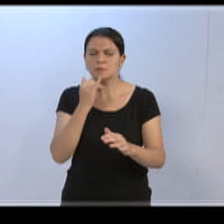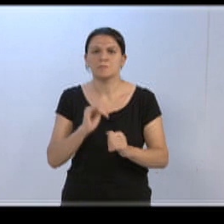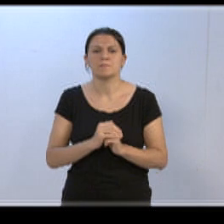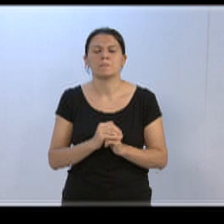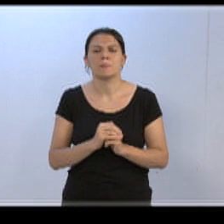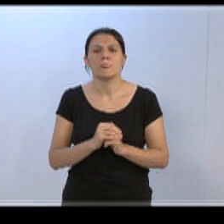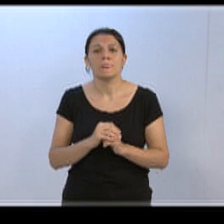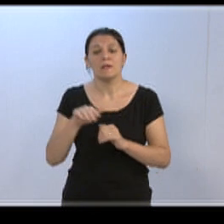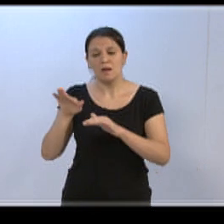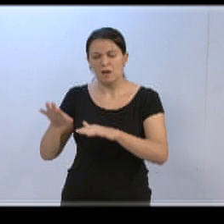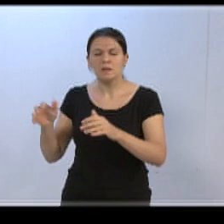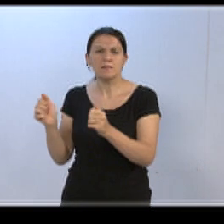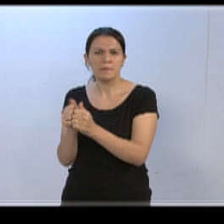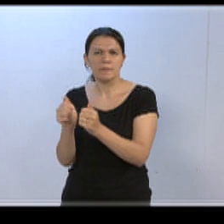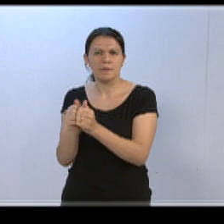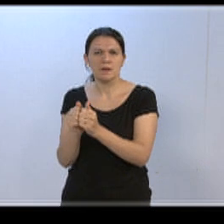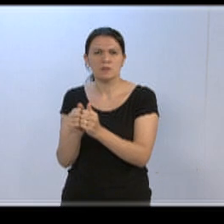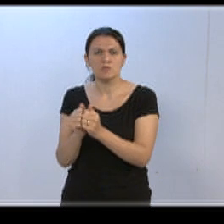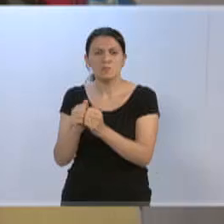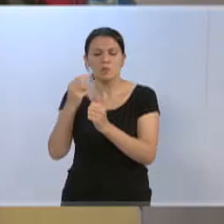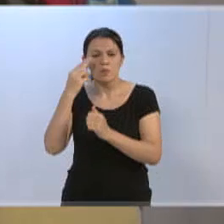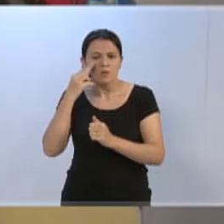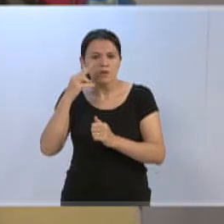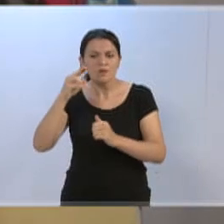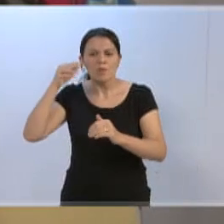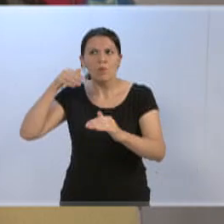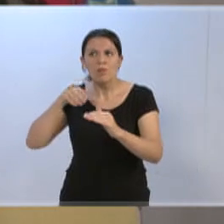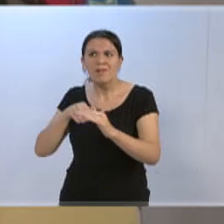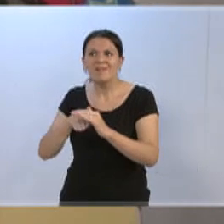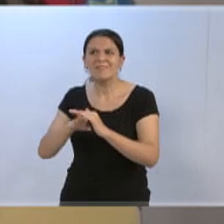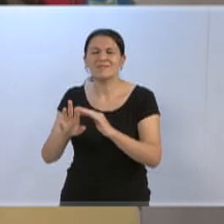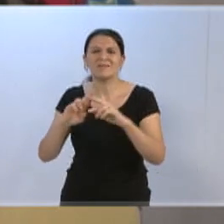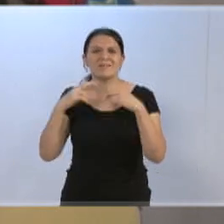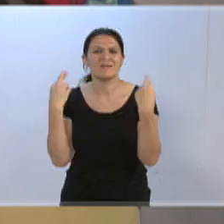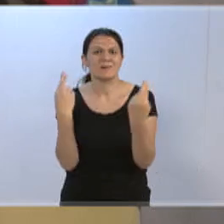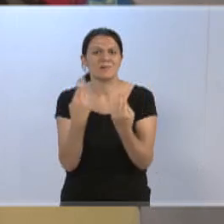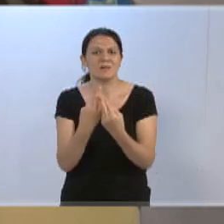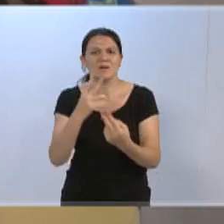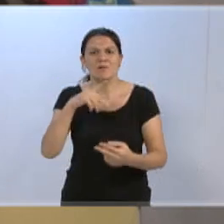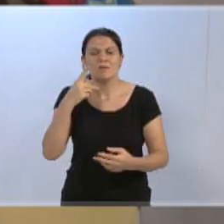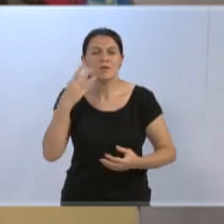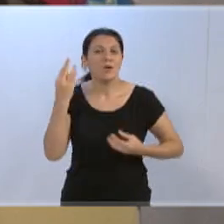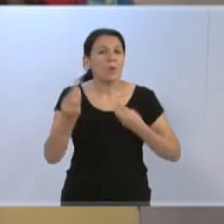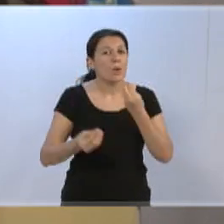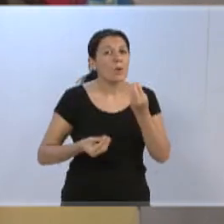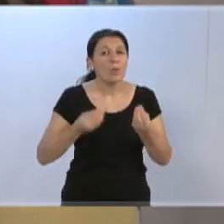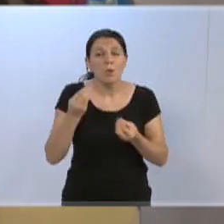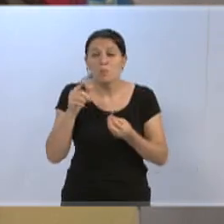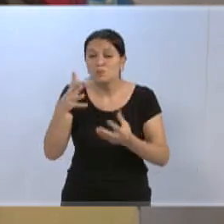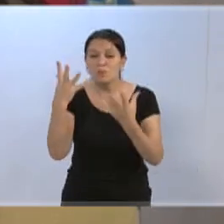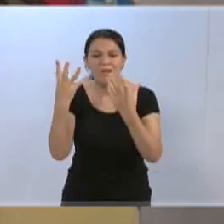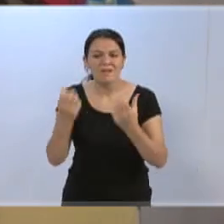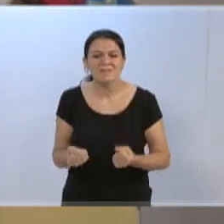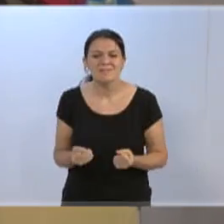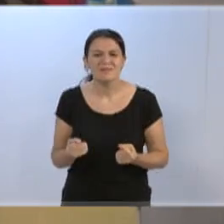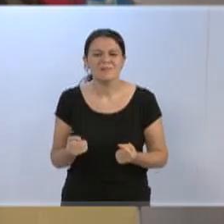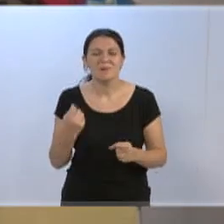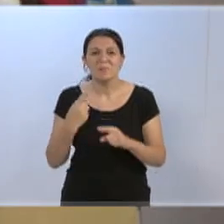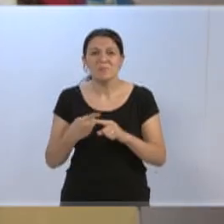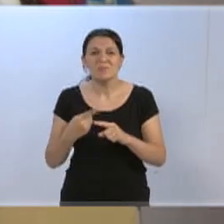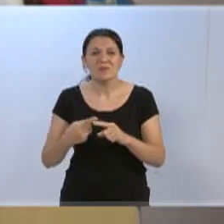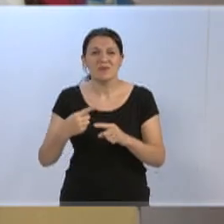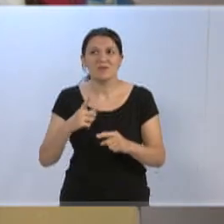ele estava ali próximo, quando ele viu isso, ele entrou na reunião e disse o seguinte, como é que tu fosses aceitar isto? Porque eu tenho